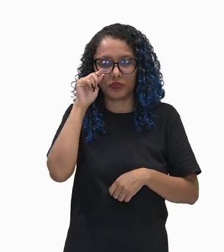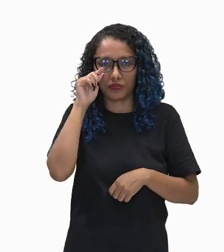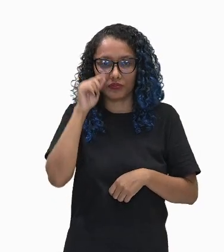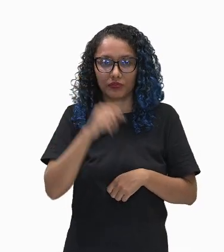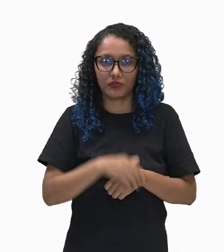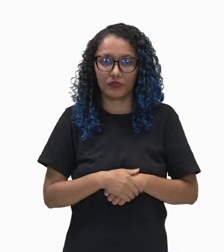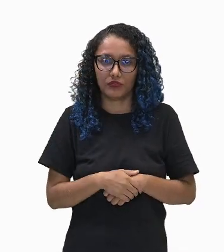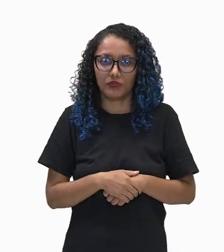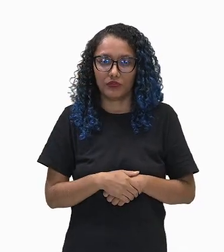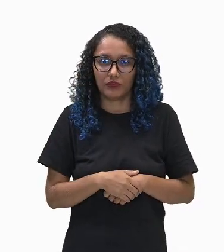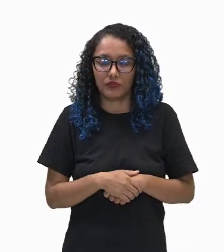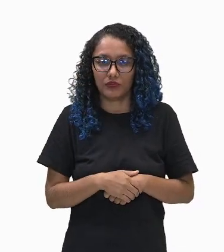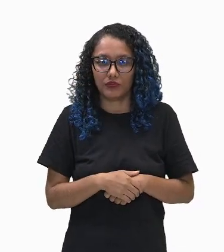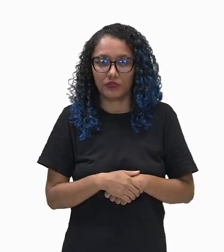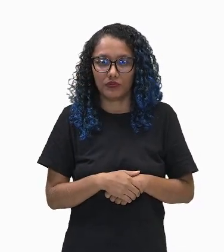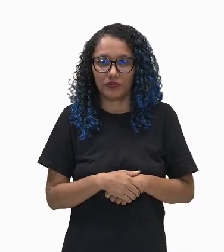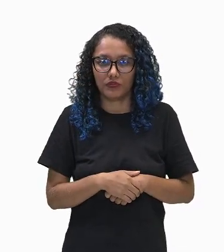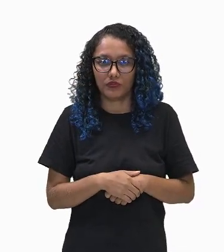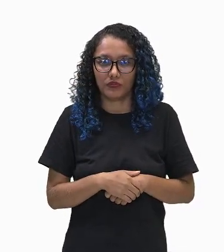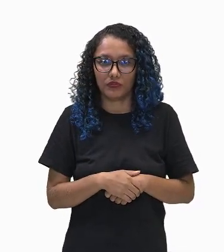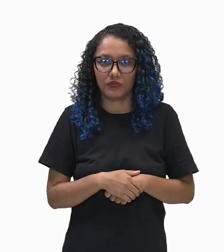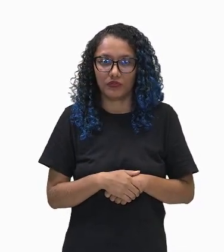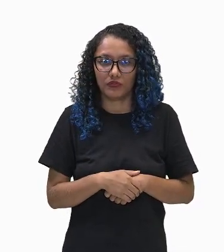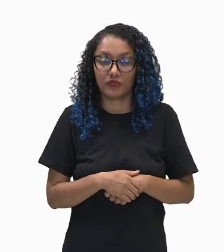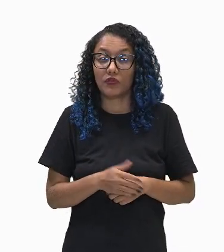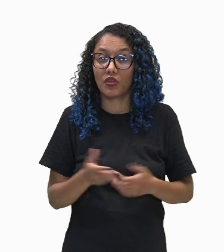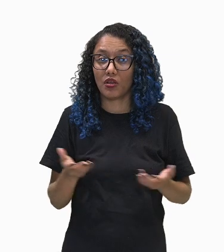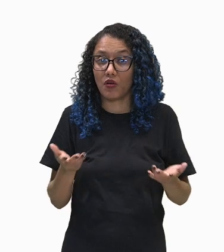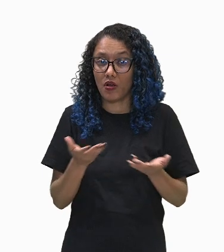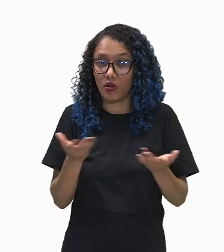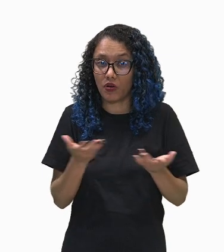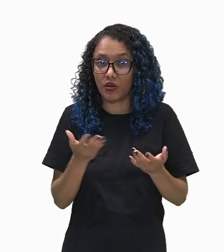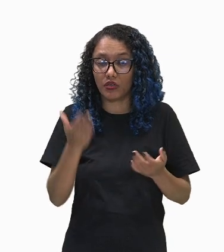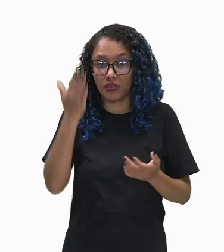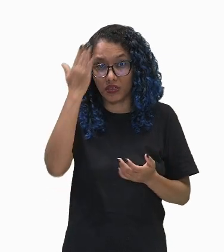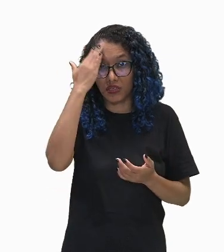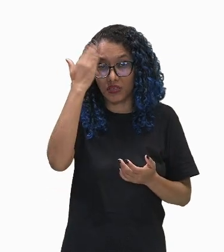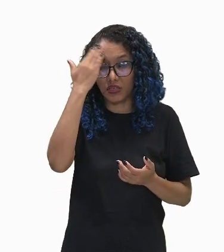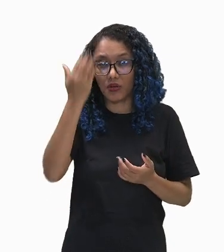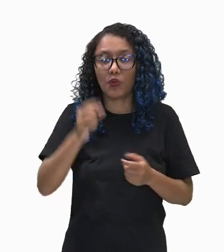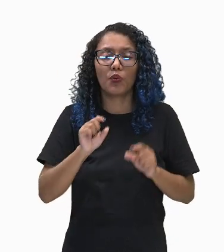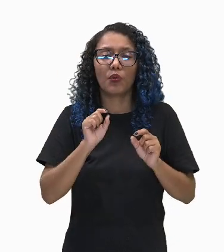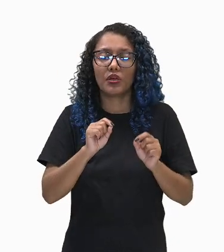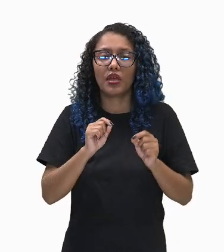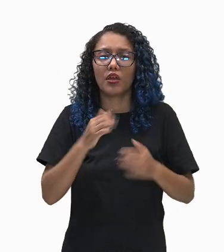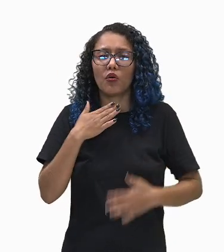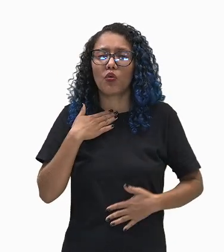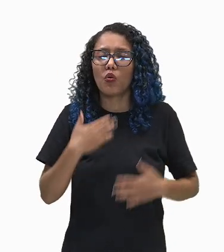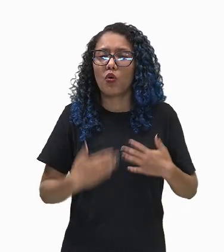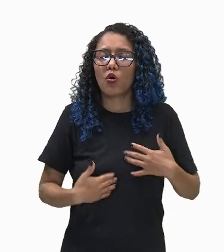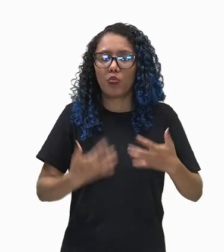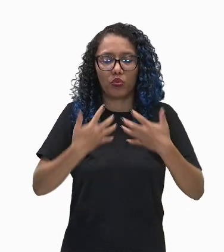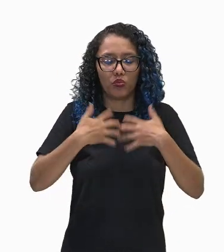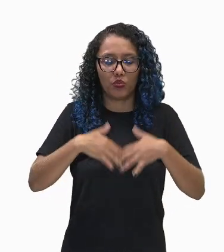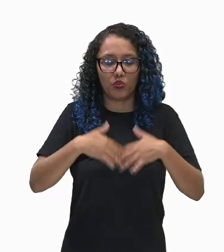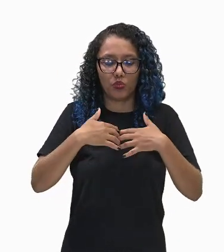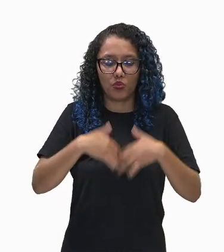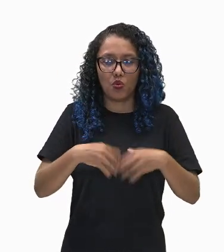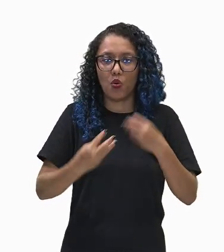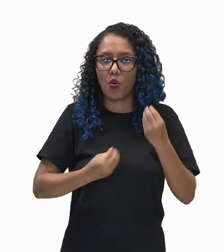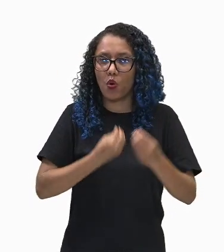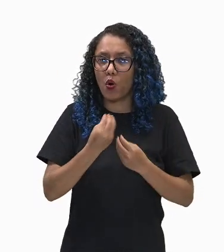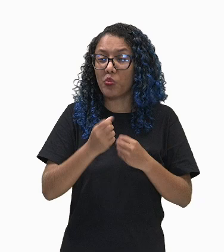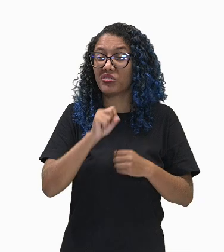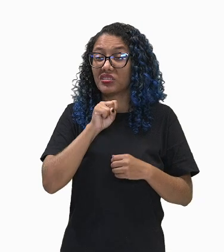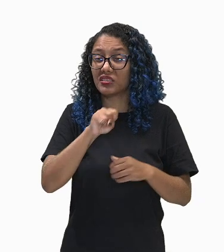Até aqui, o nosso conhecimento foi para entender como o nosso corpo funciona quando o sistema excretor está